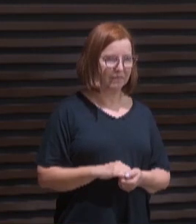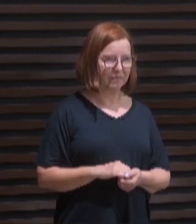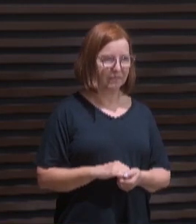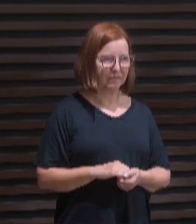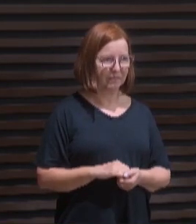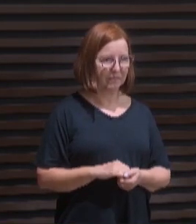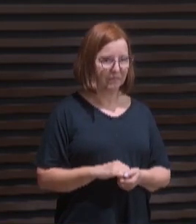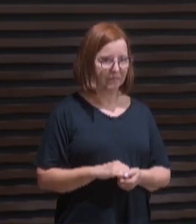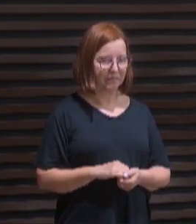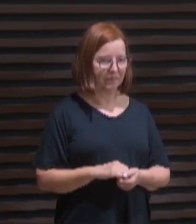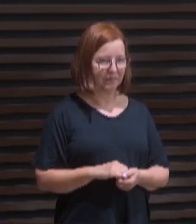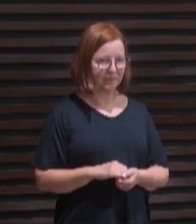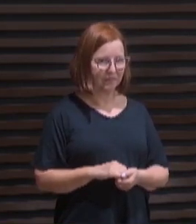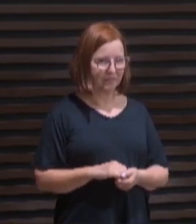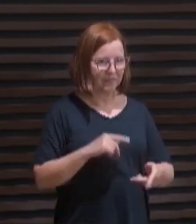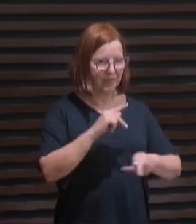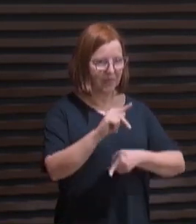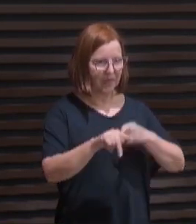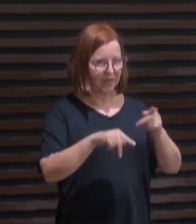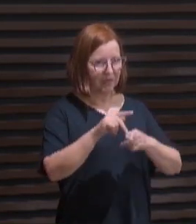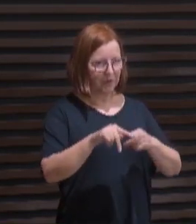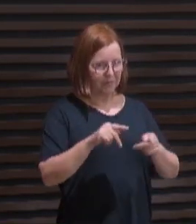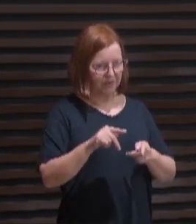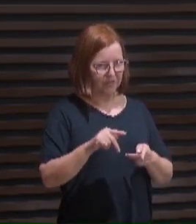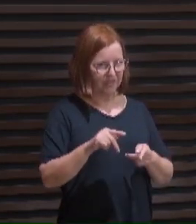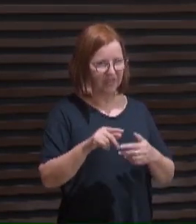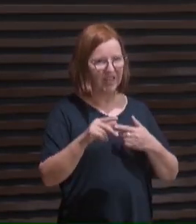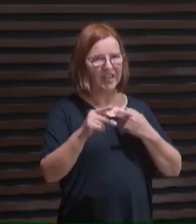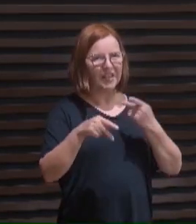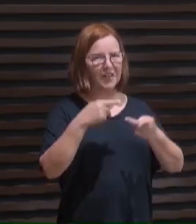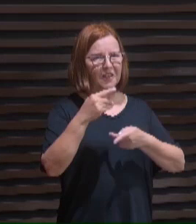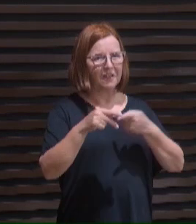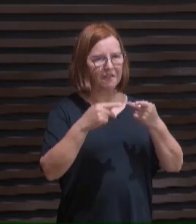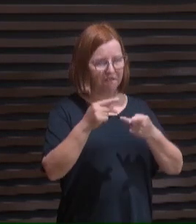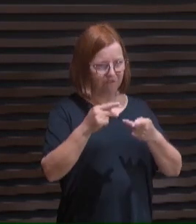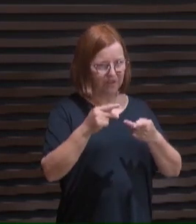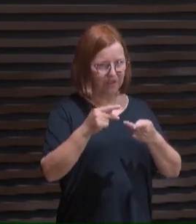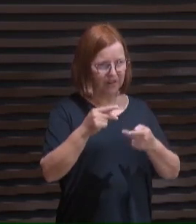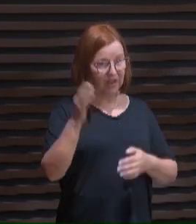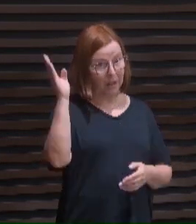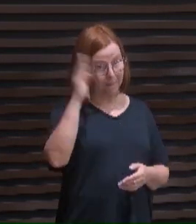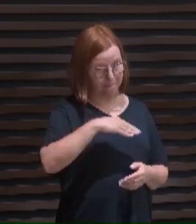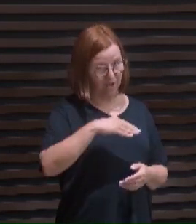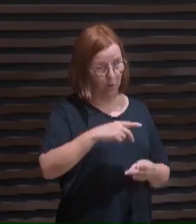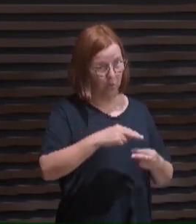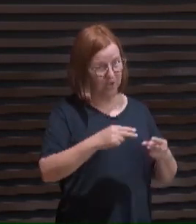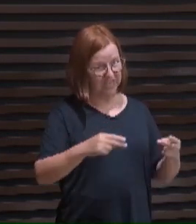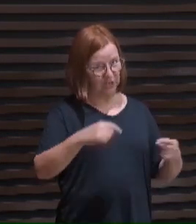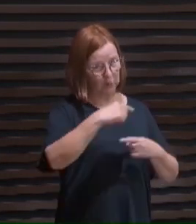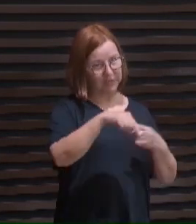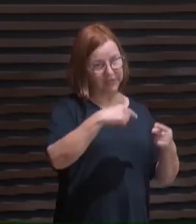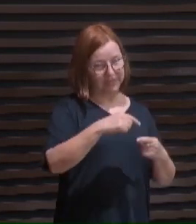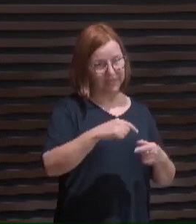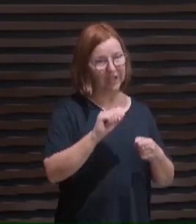não tem escrúpulo de falar das coisas santas, com